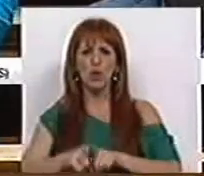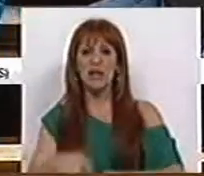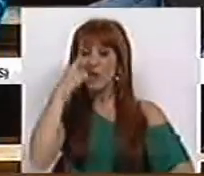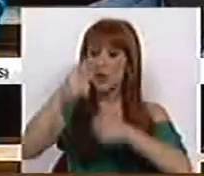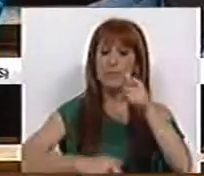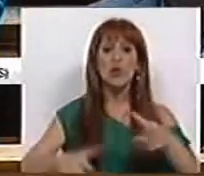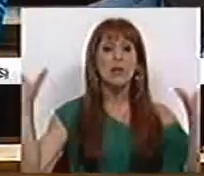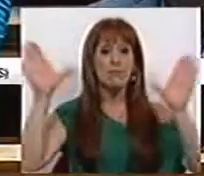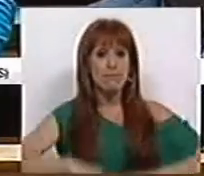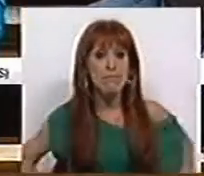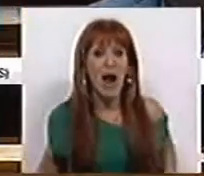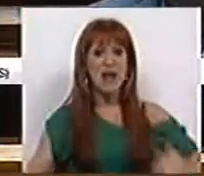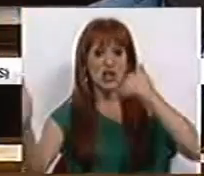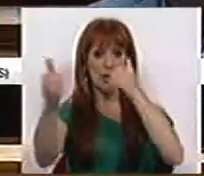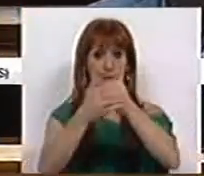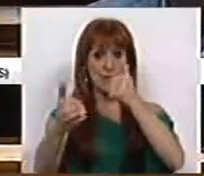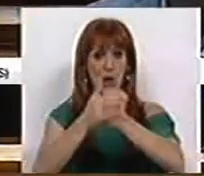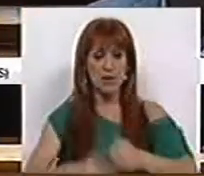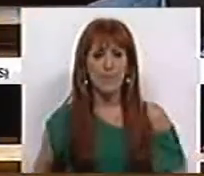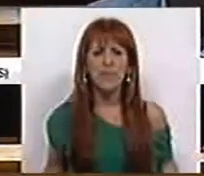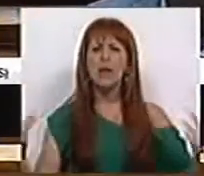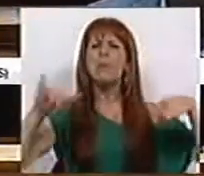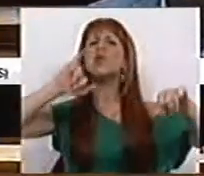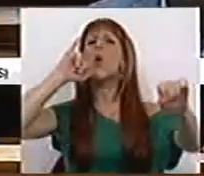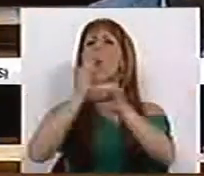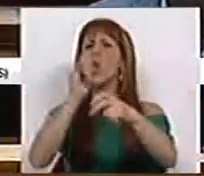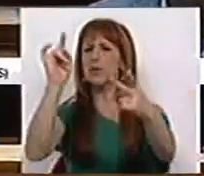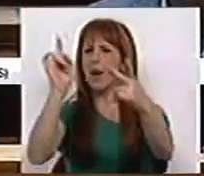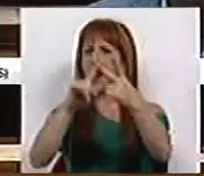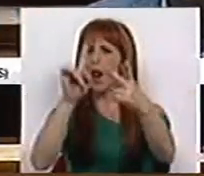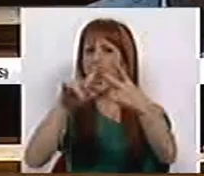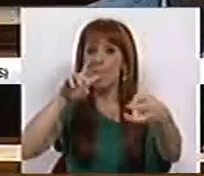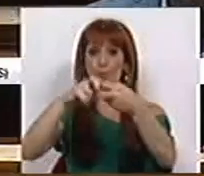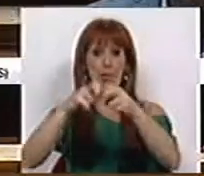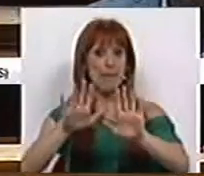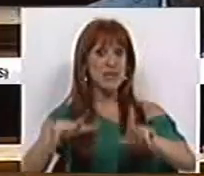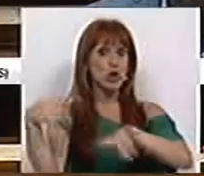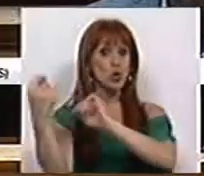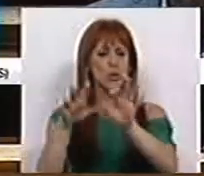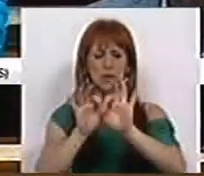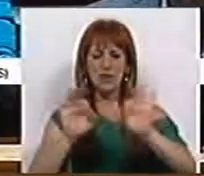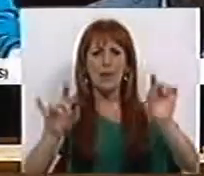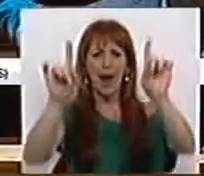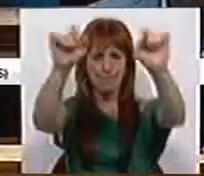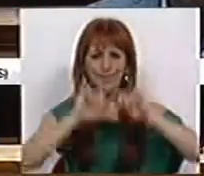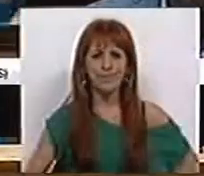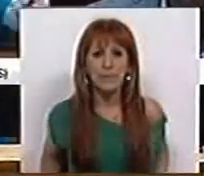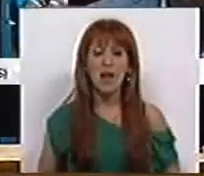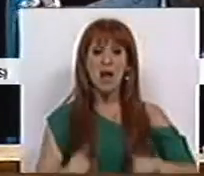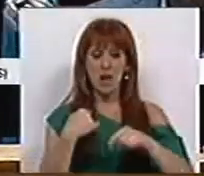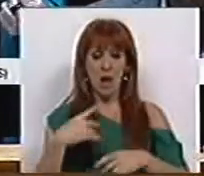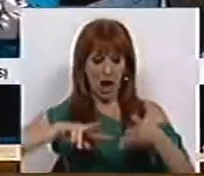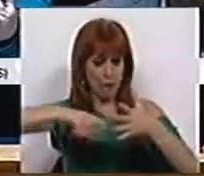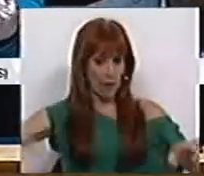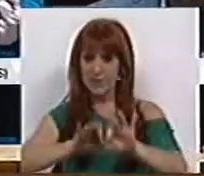das populações mais idosos mas há um outro segundo problema que nós devemos discutir com seriedade é que